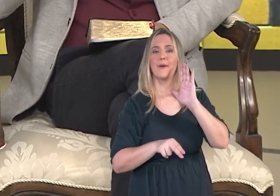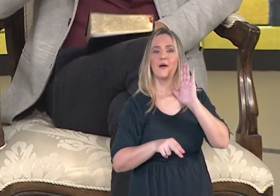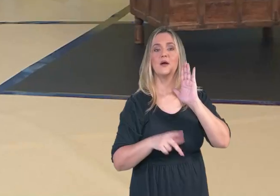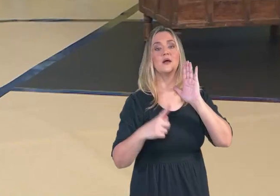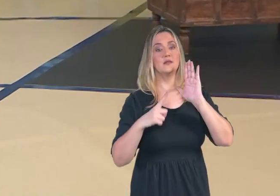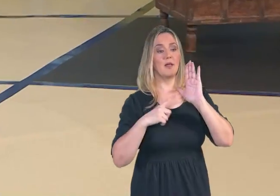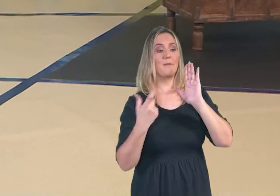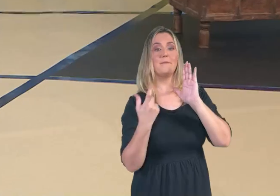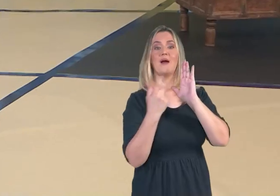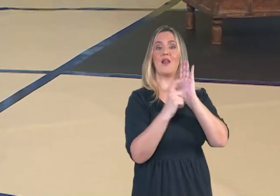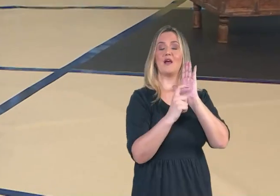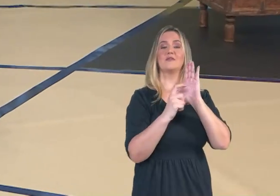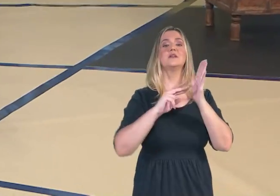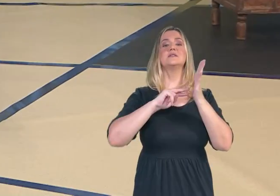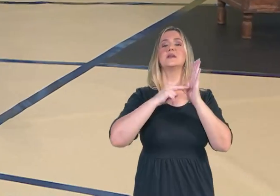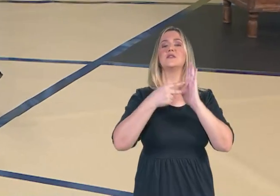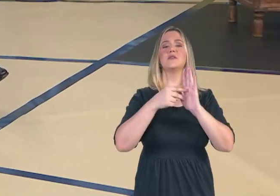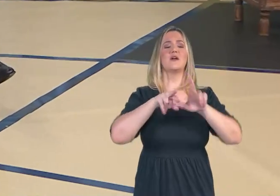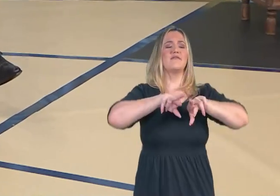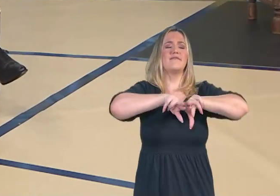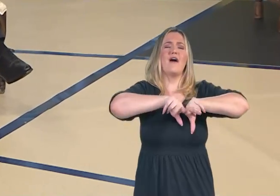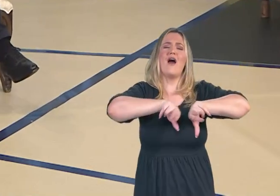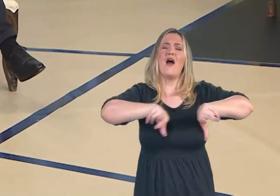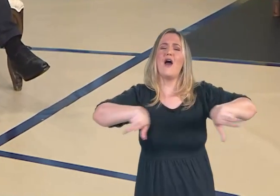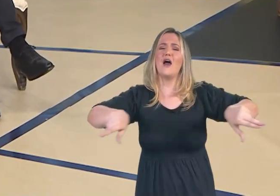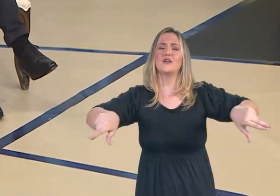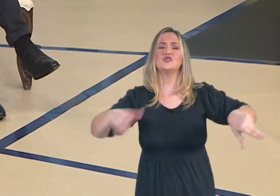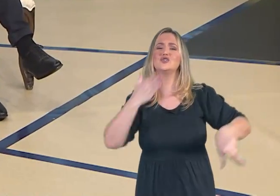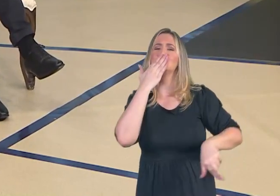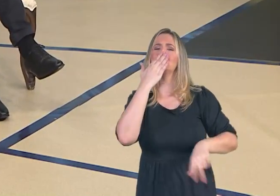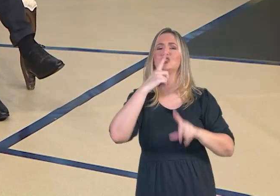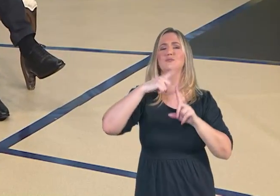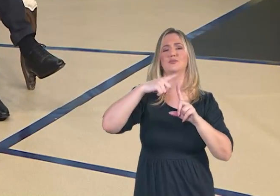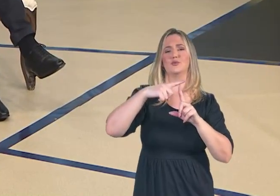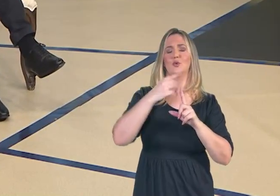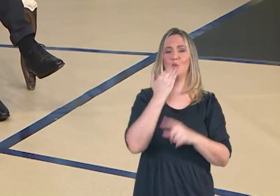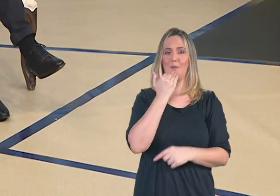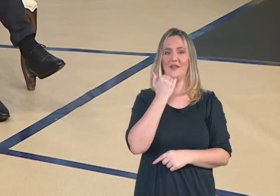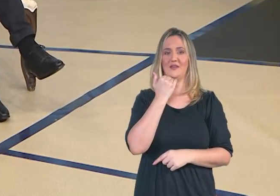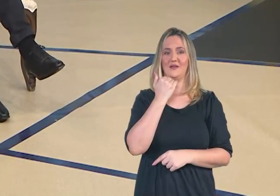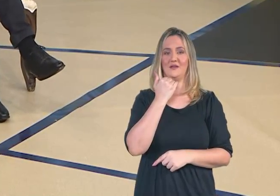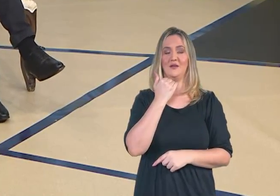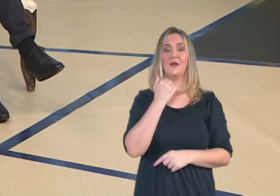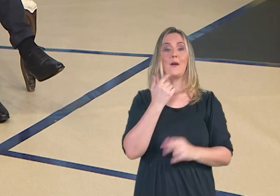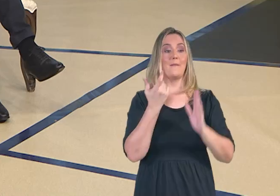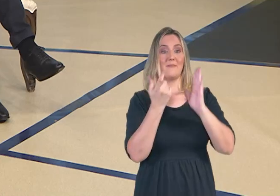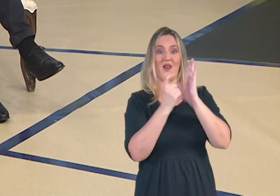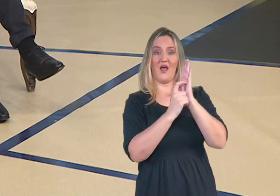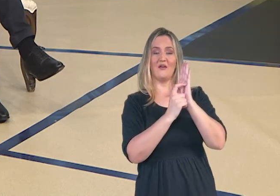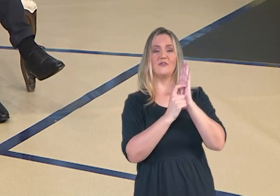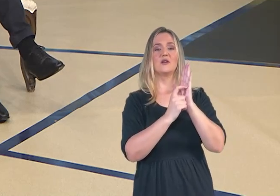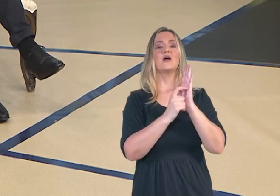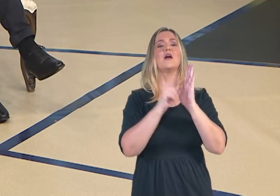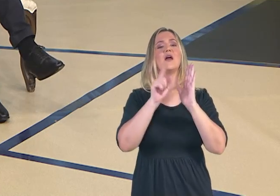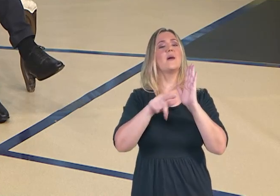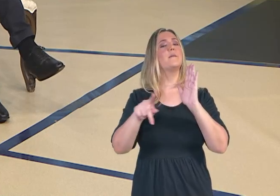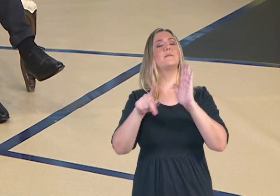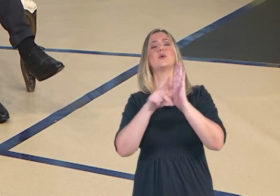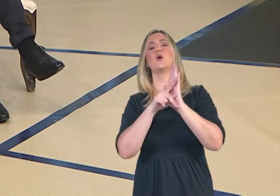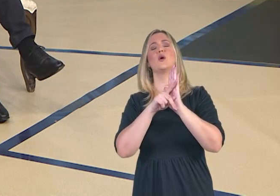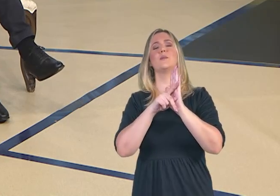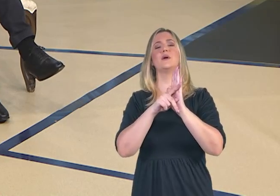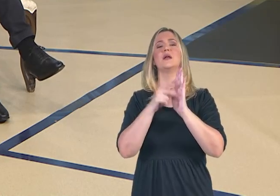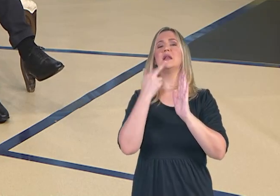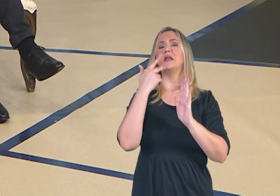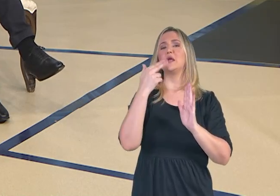iguarias. Pois saiba que patebag não é uma palavra aramaica nem hebraica. Ela é uma composição de origem persa que só aparece em